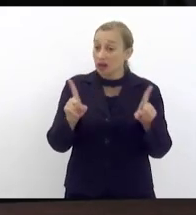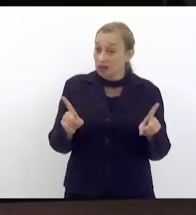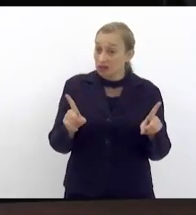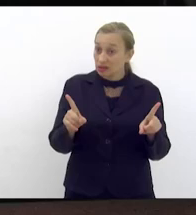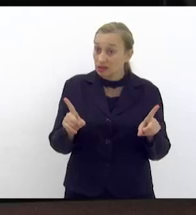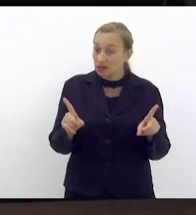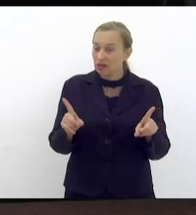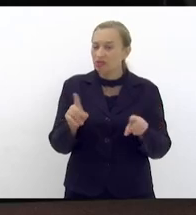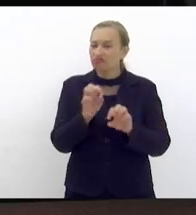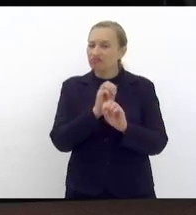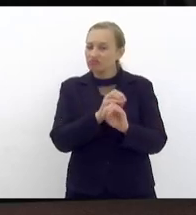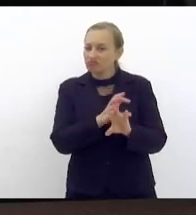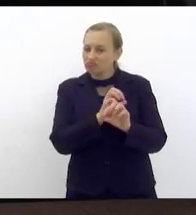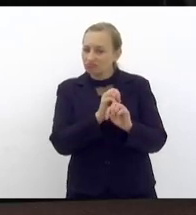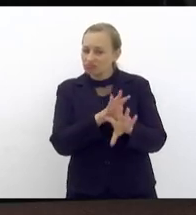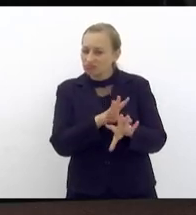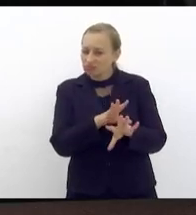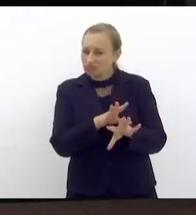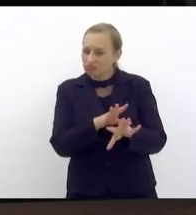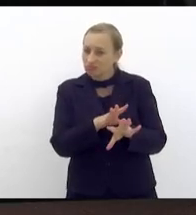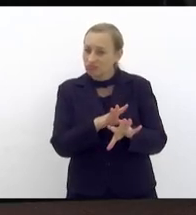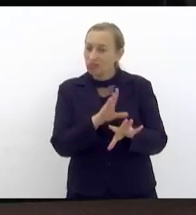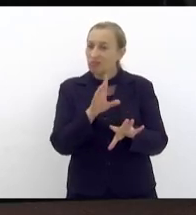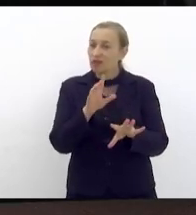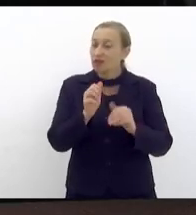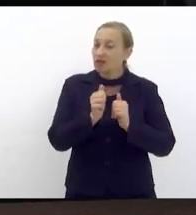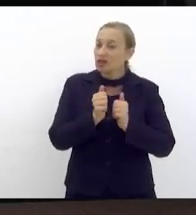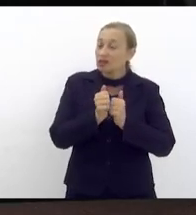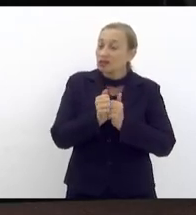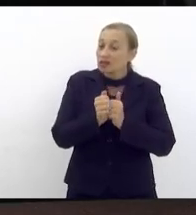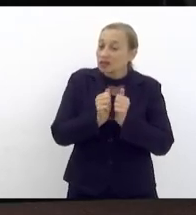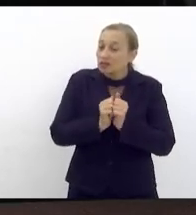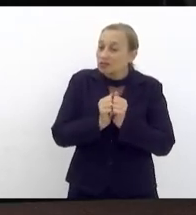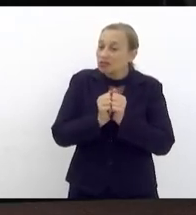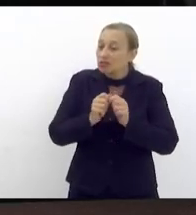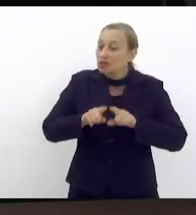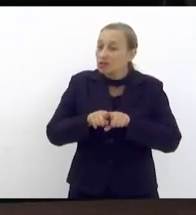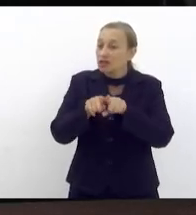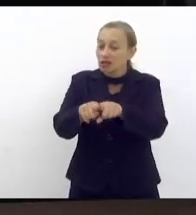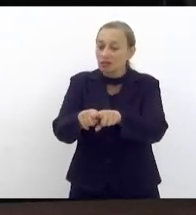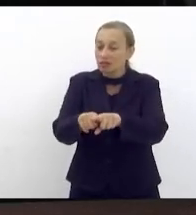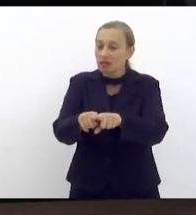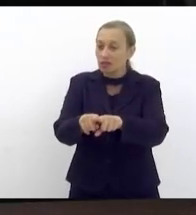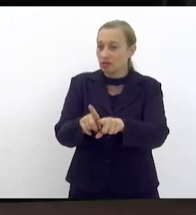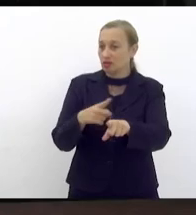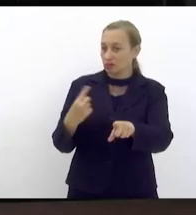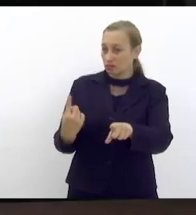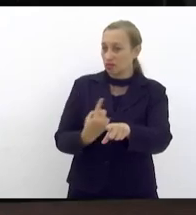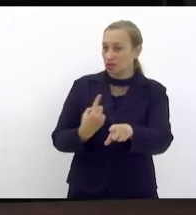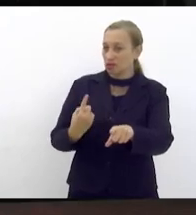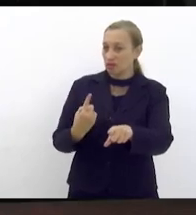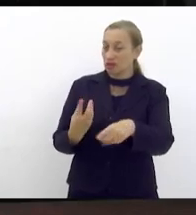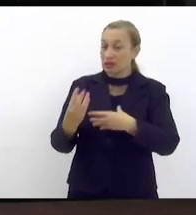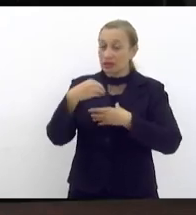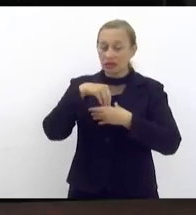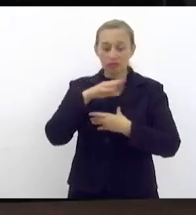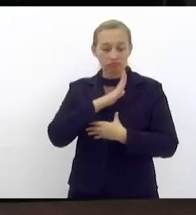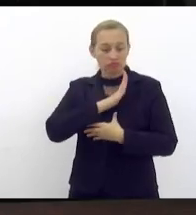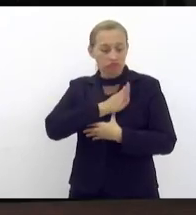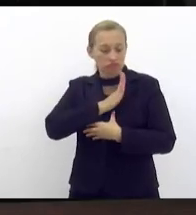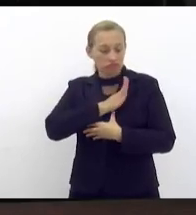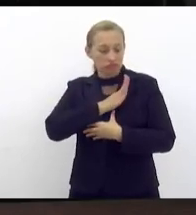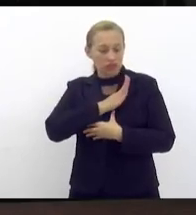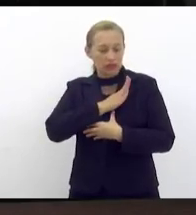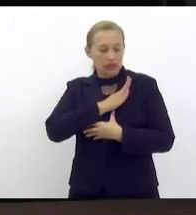a educação é uma coisa que caminha conosco tá dentro dos nossos corações e a gente